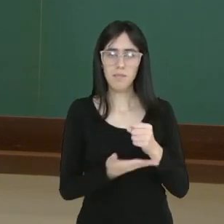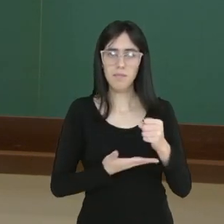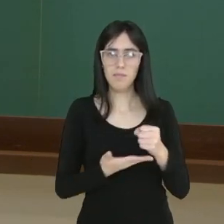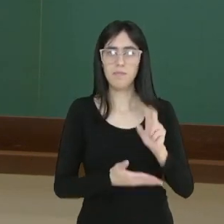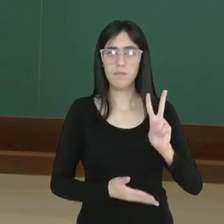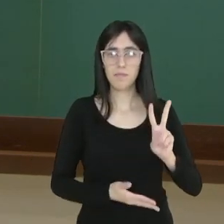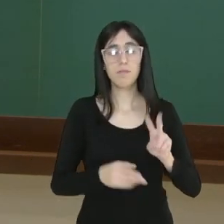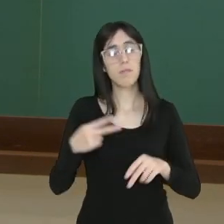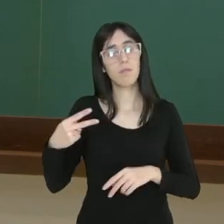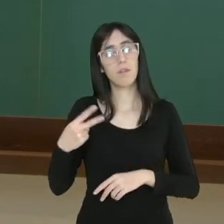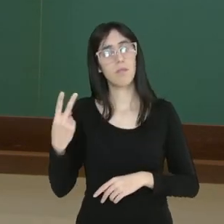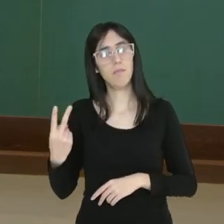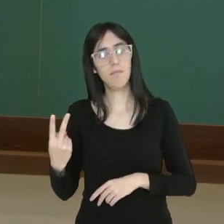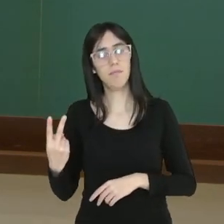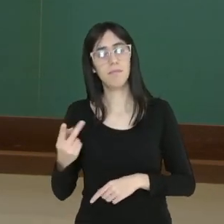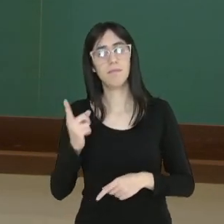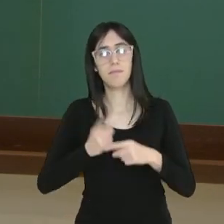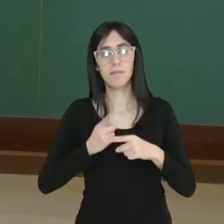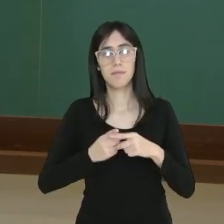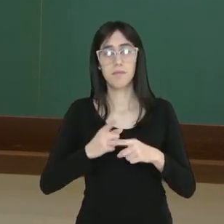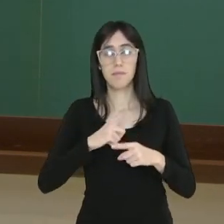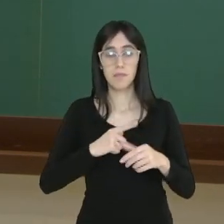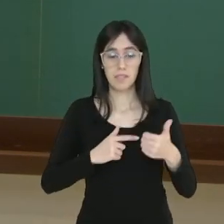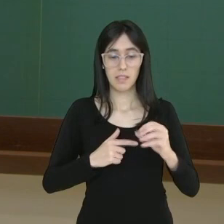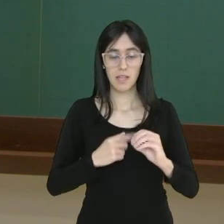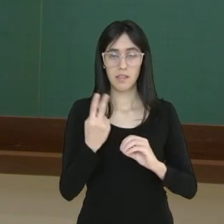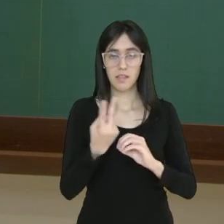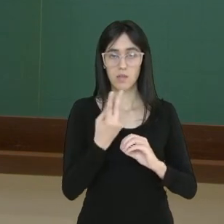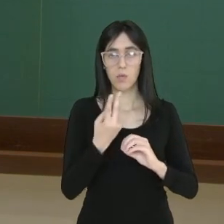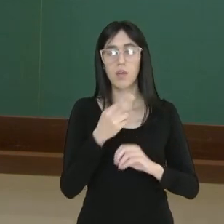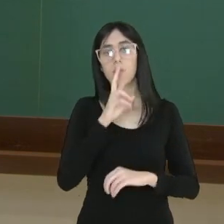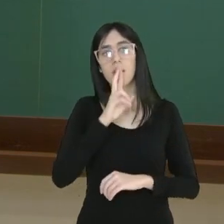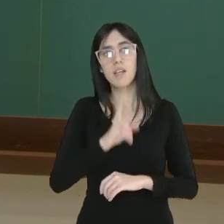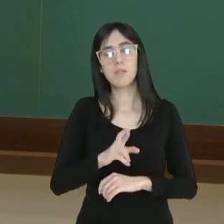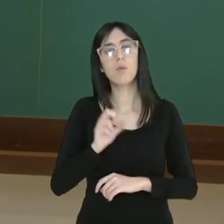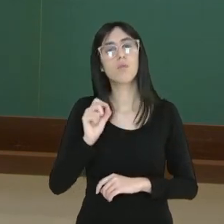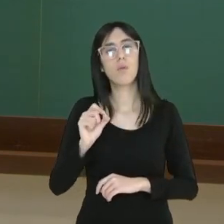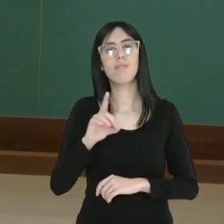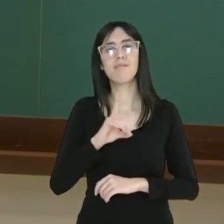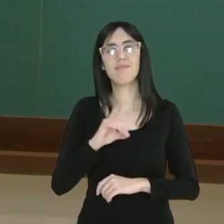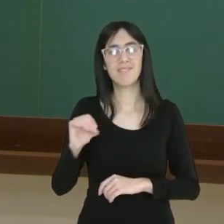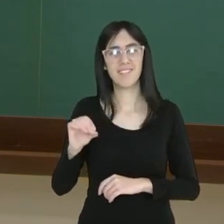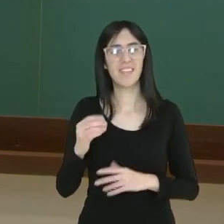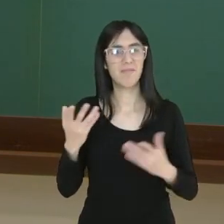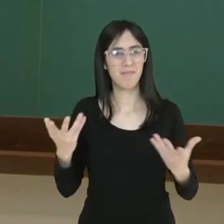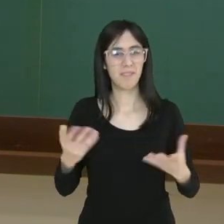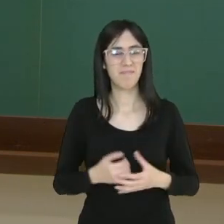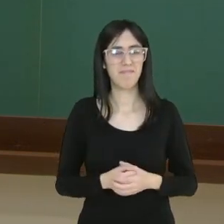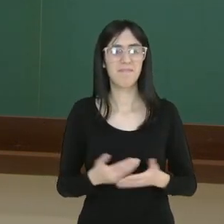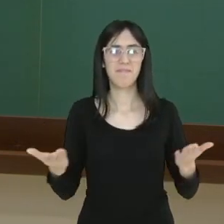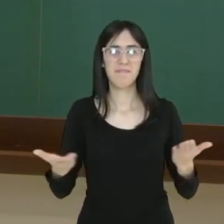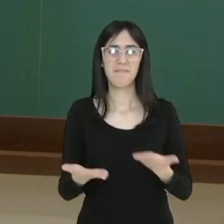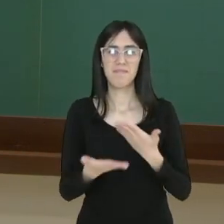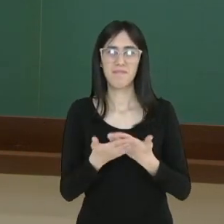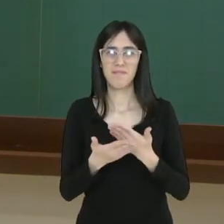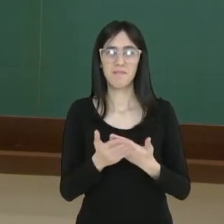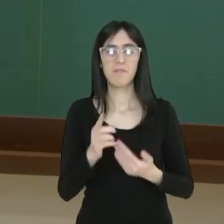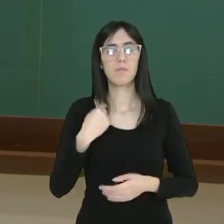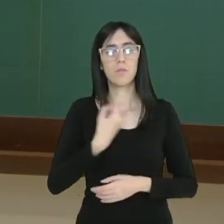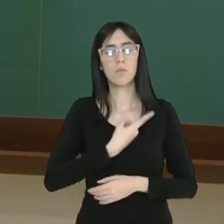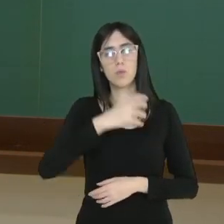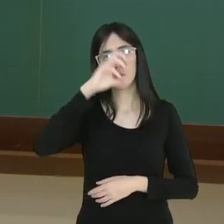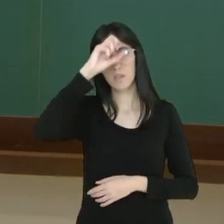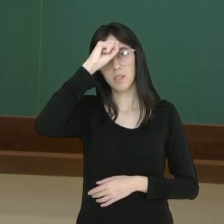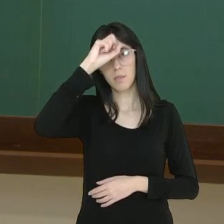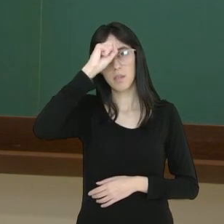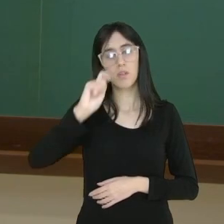porque se eu fizer 10 elevado ao quadrado, resulta exatamente no 100. Então, nessa aula, nós falamos um